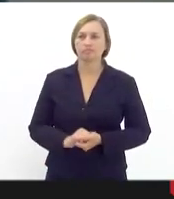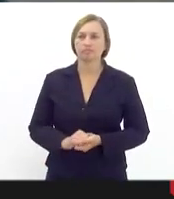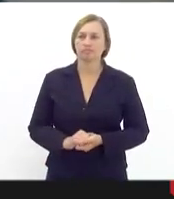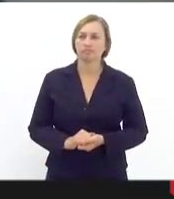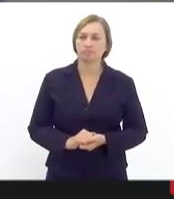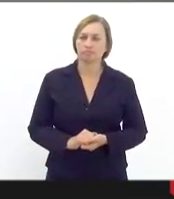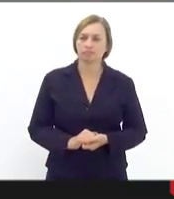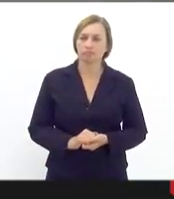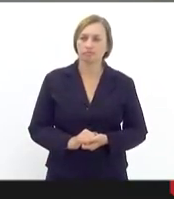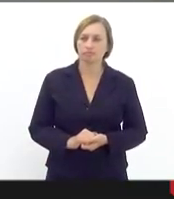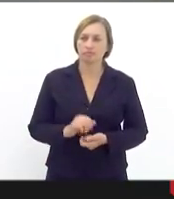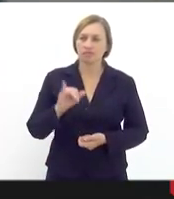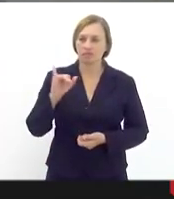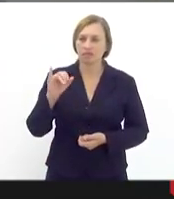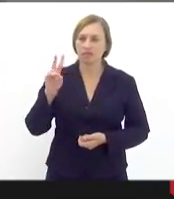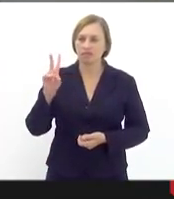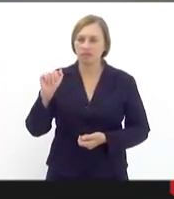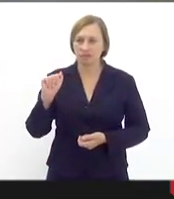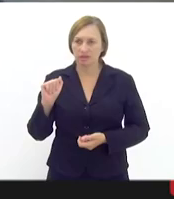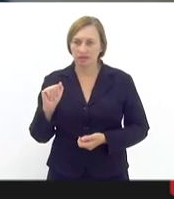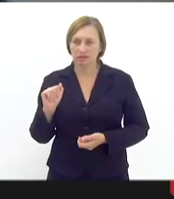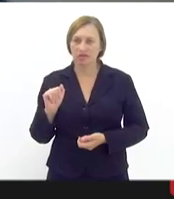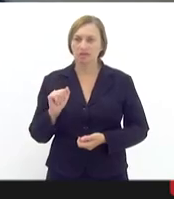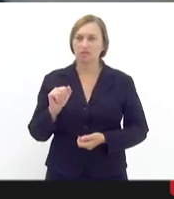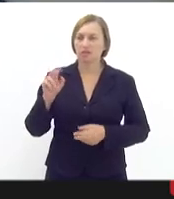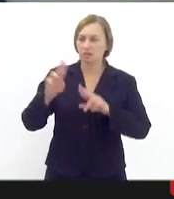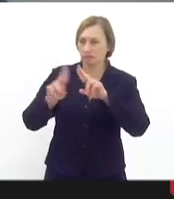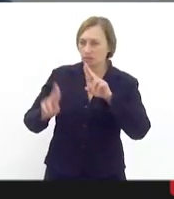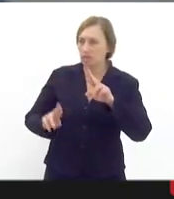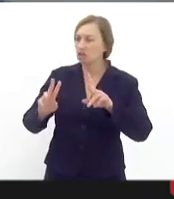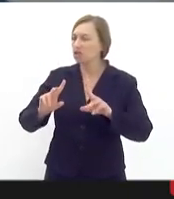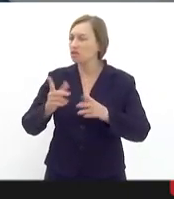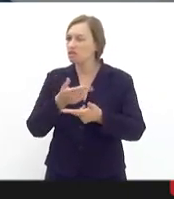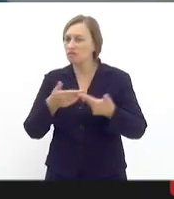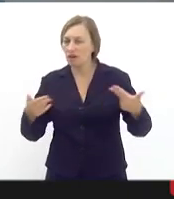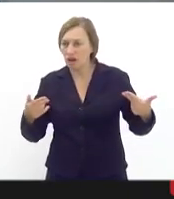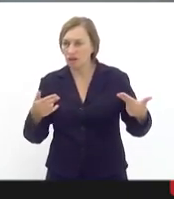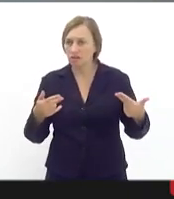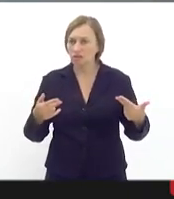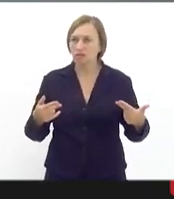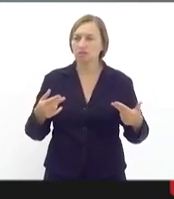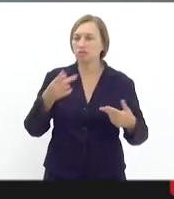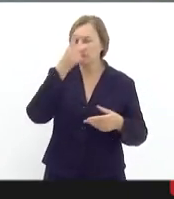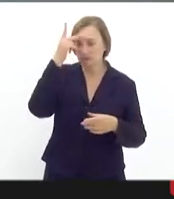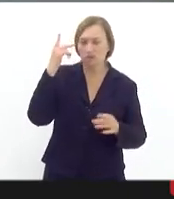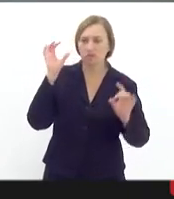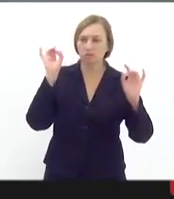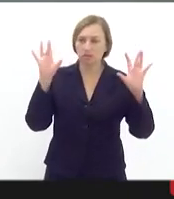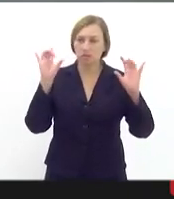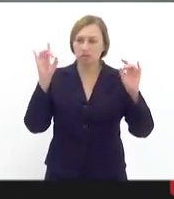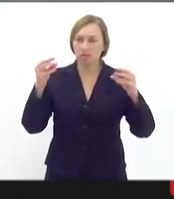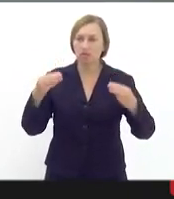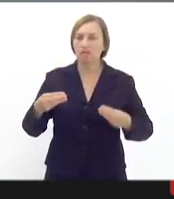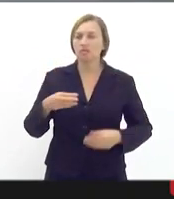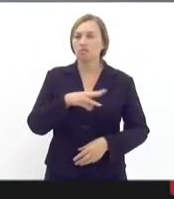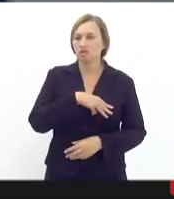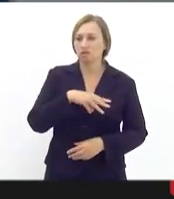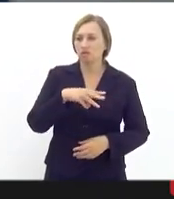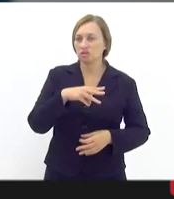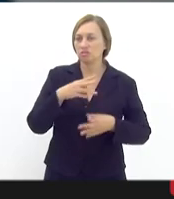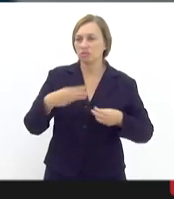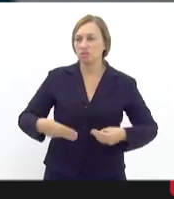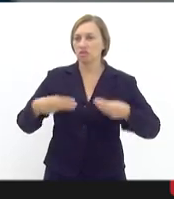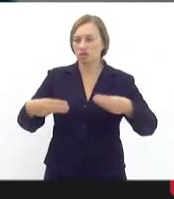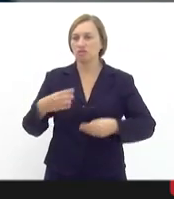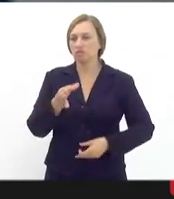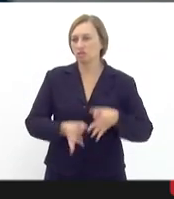A Ivana Bente, da UFRJ, e vários especialistas do Ministério da Justiça,